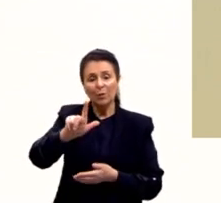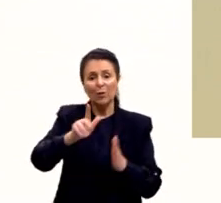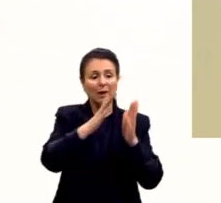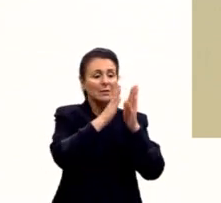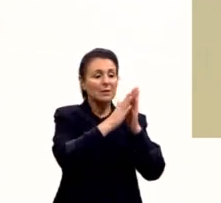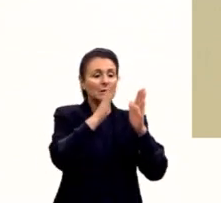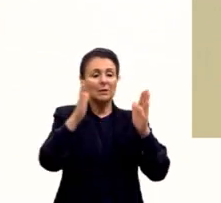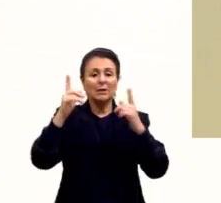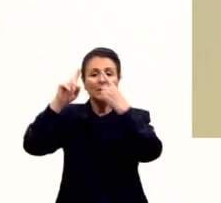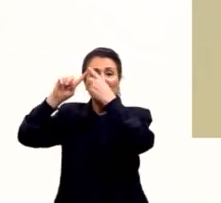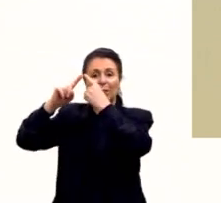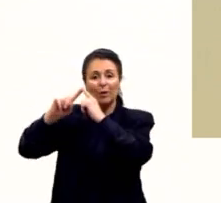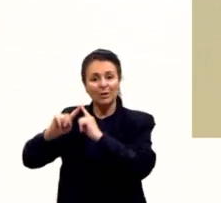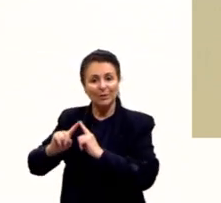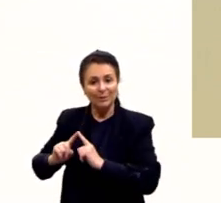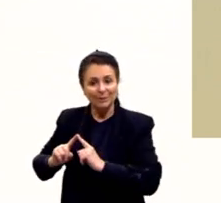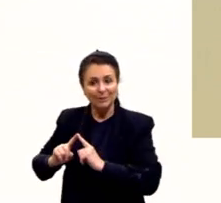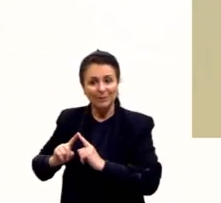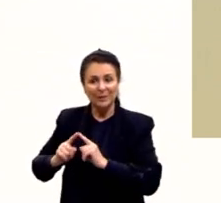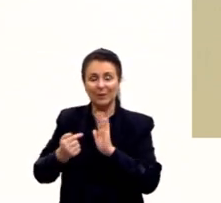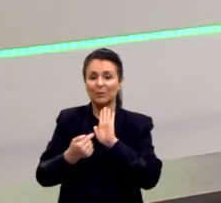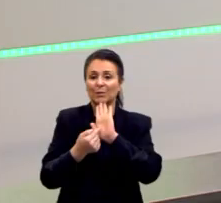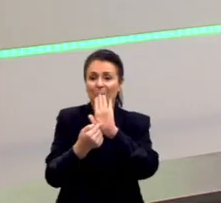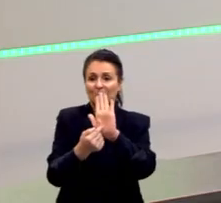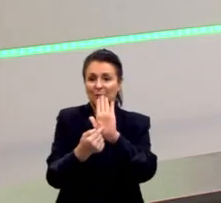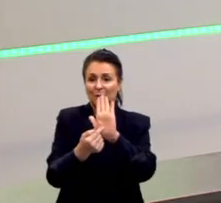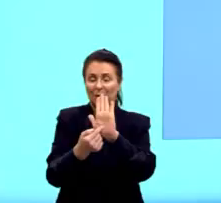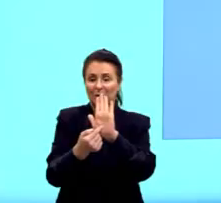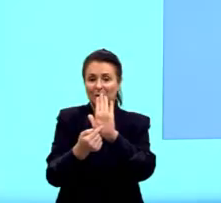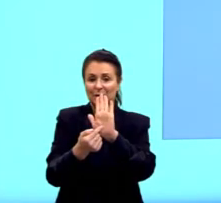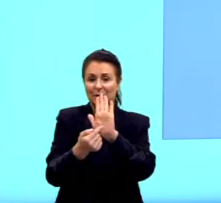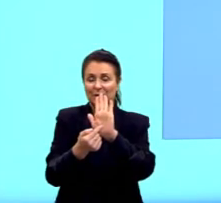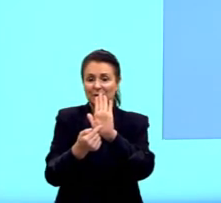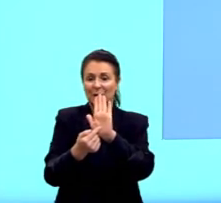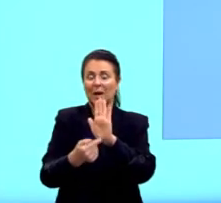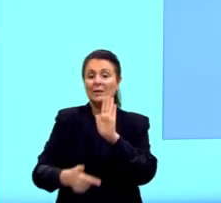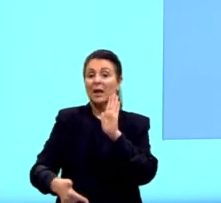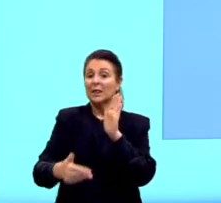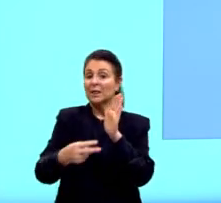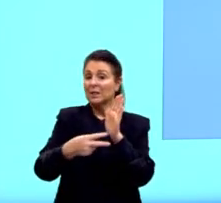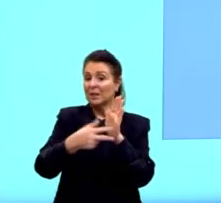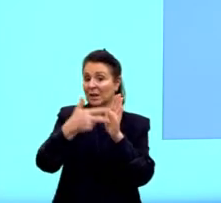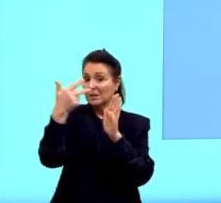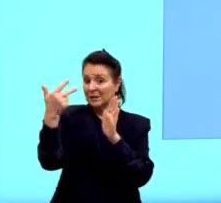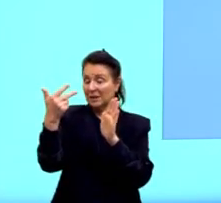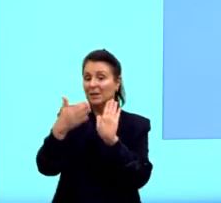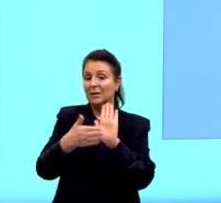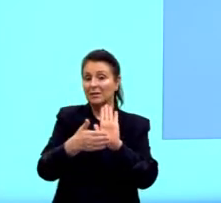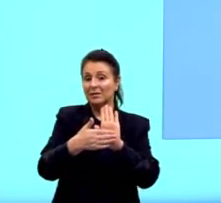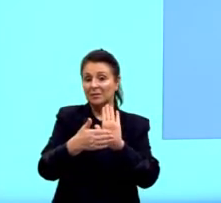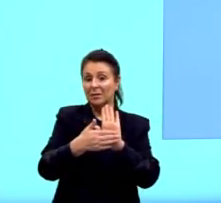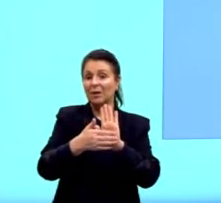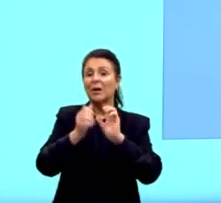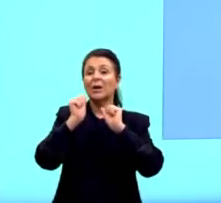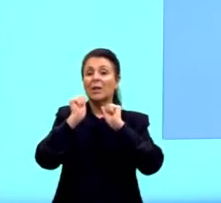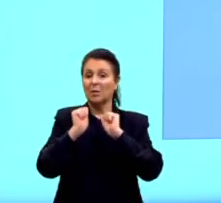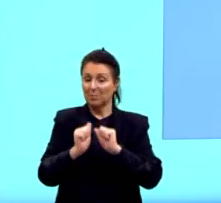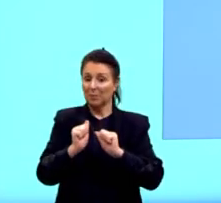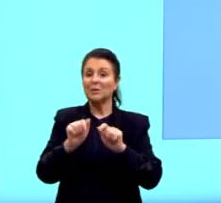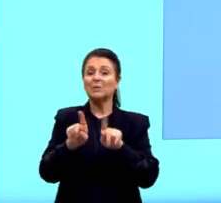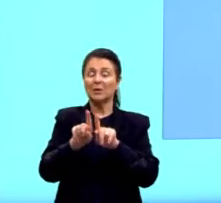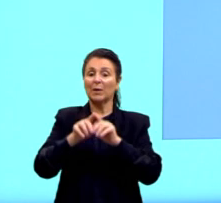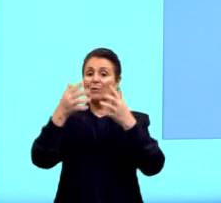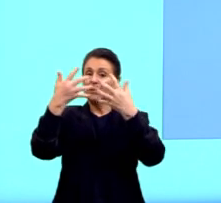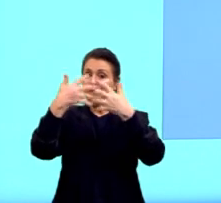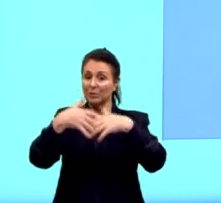sequência lógica e quando eu trago esse esse essa terceira proposição aqui ela pode muito bem